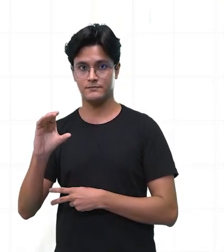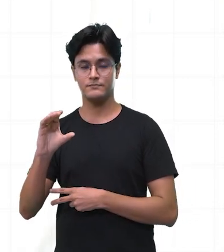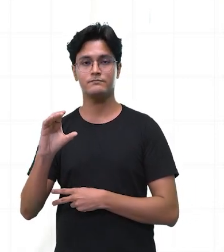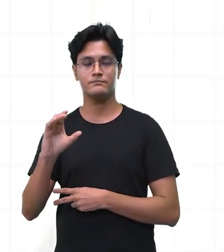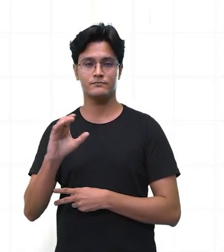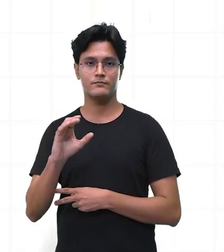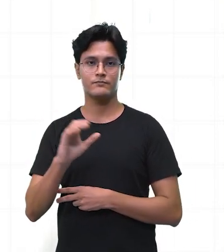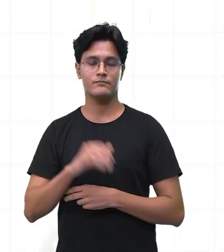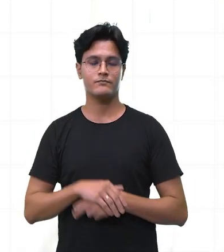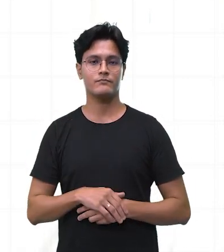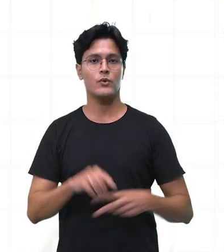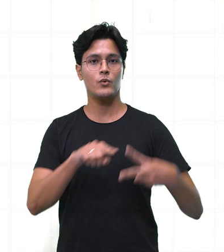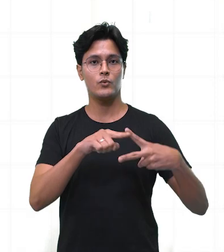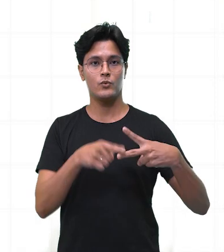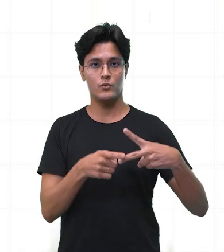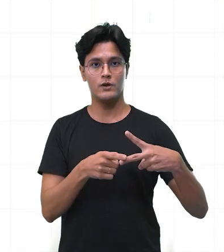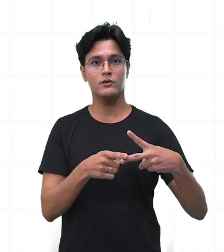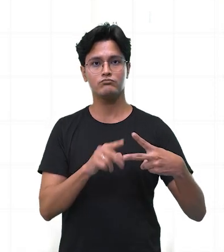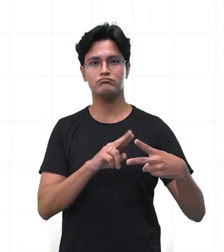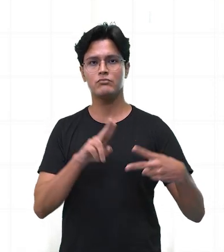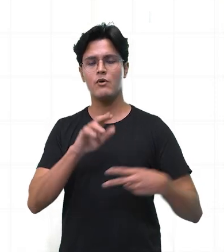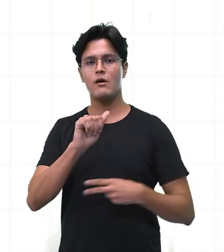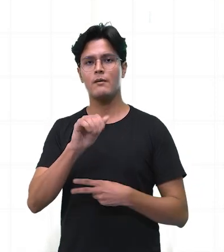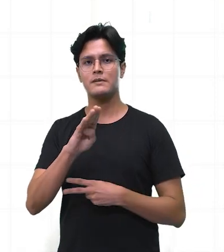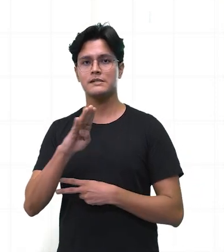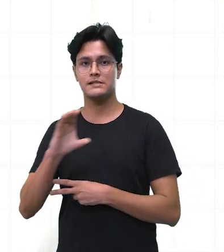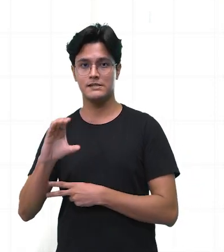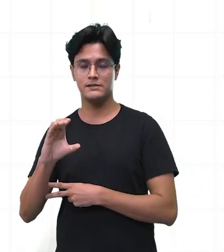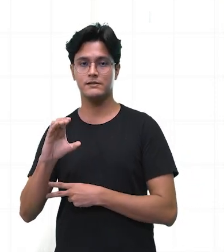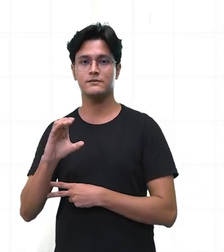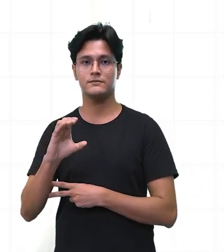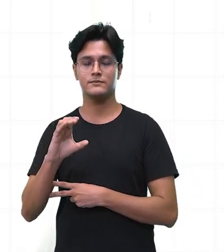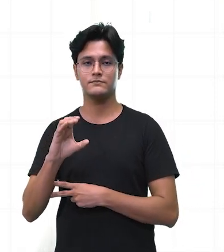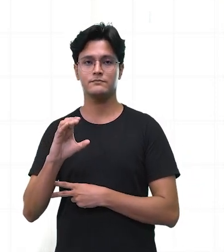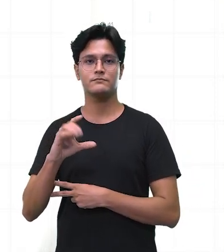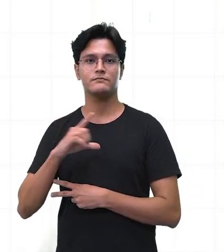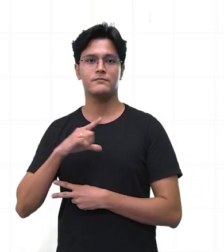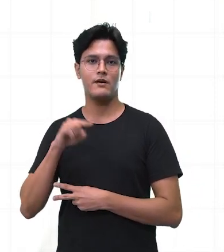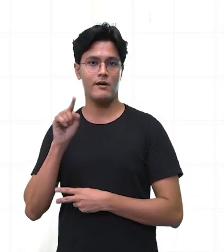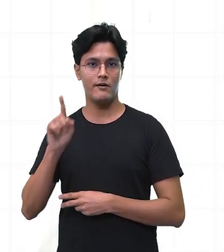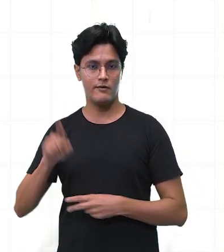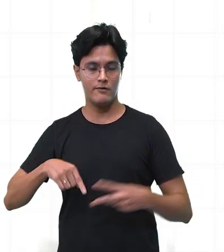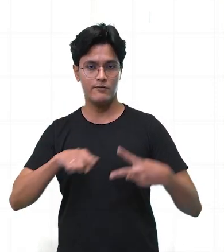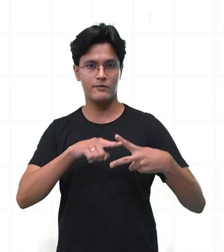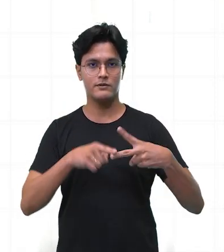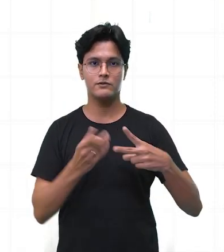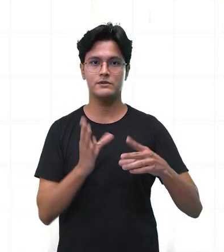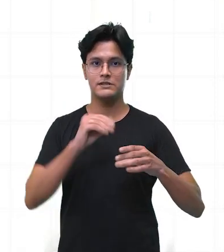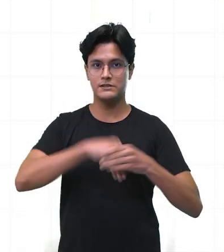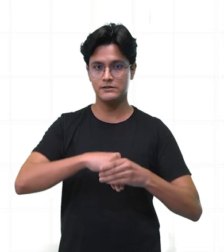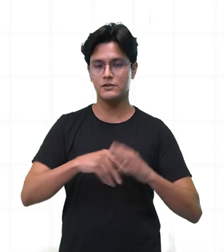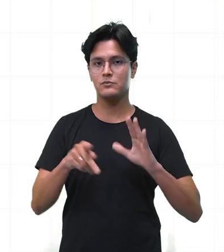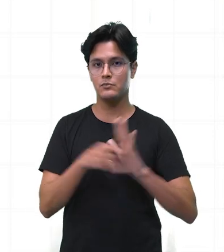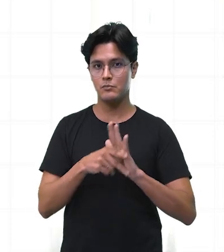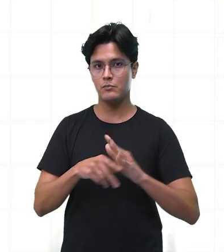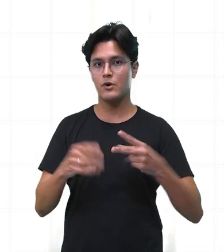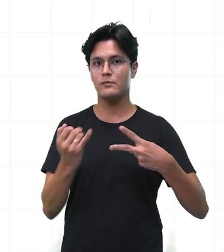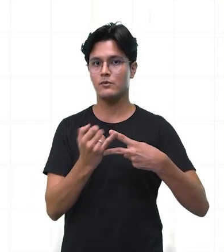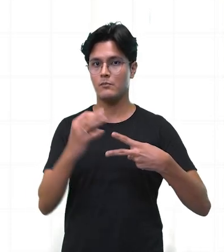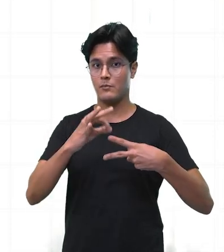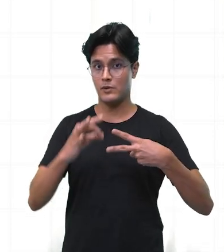O ângulo ABC, vamos colocar o acento aqui no vértice, ele é o ângulo interno desse polígono aí,